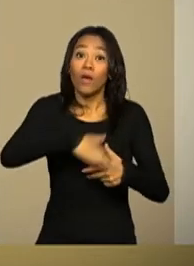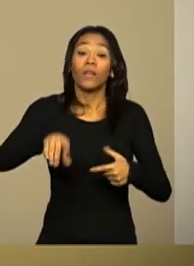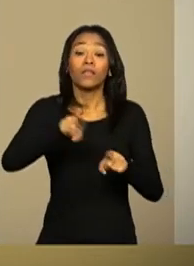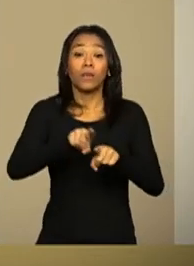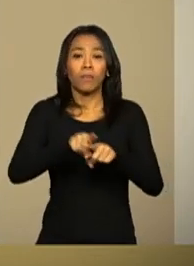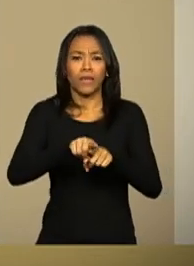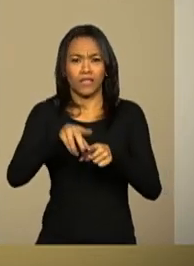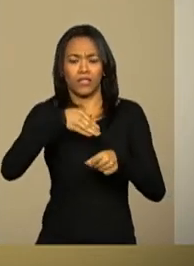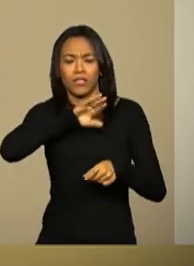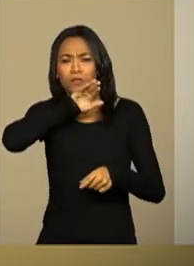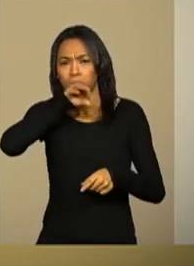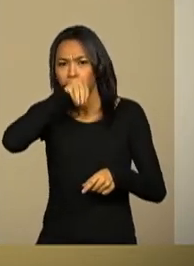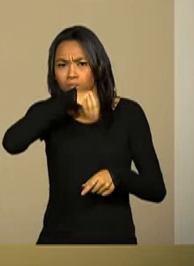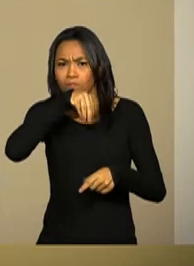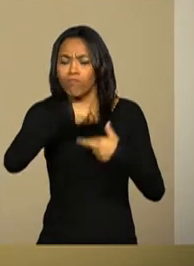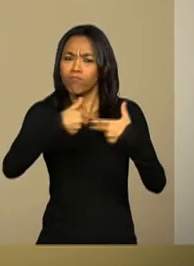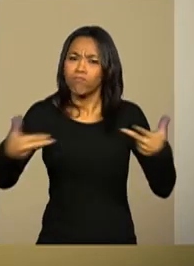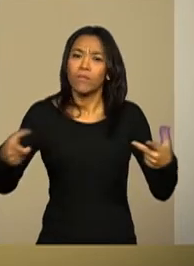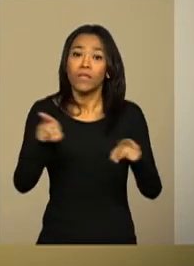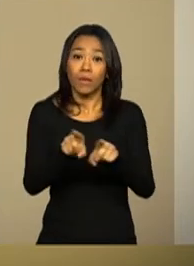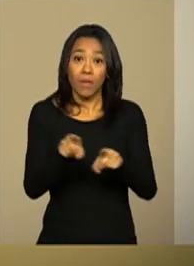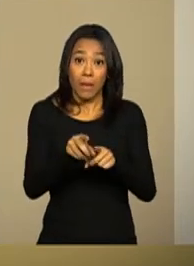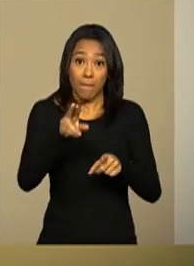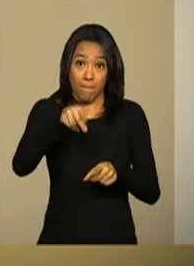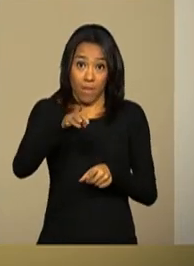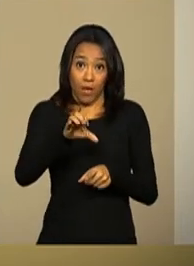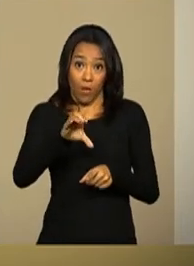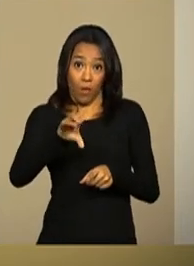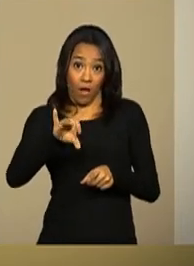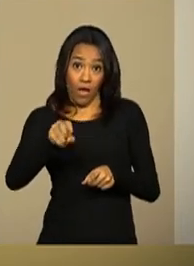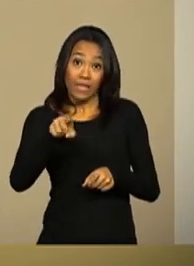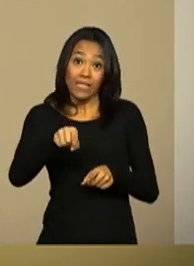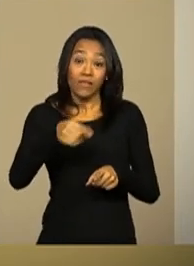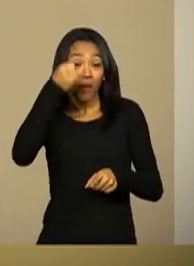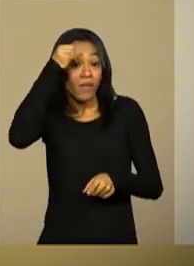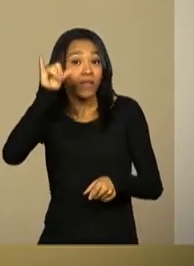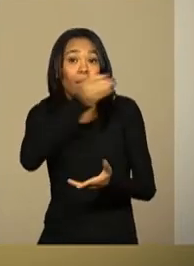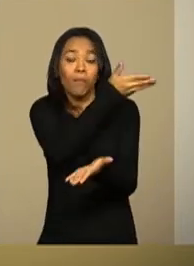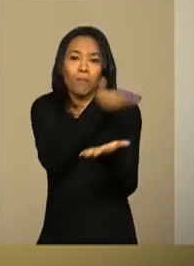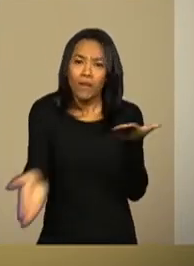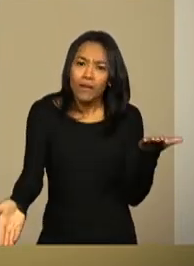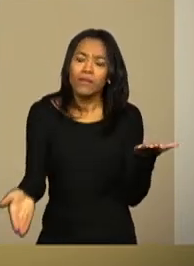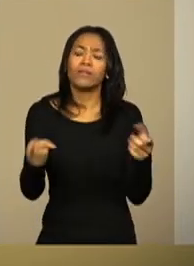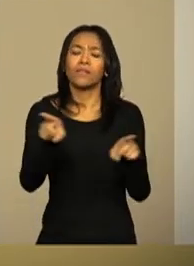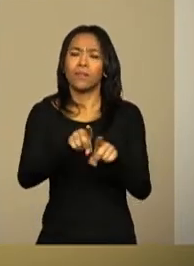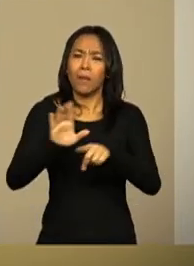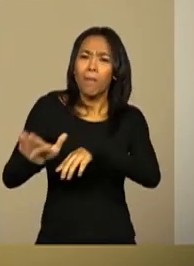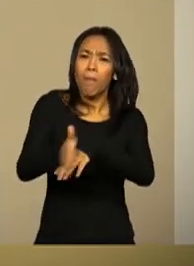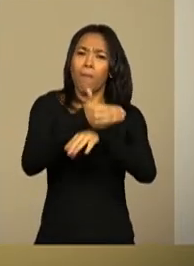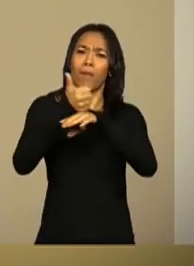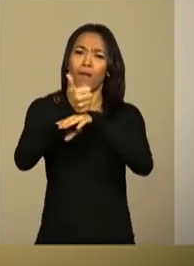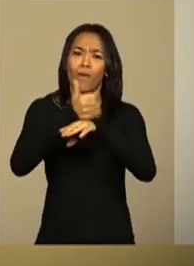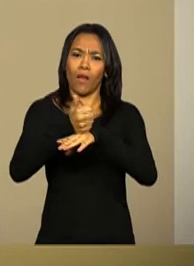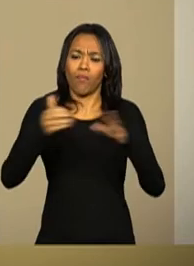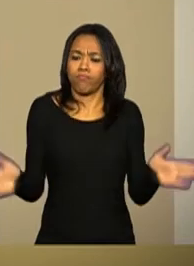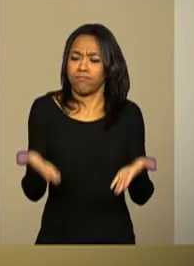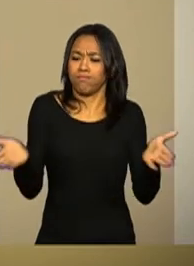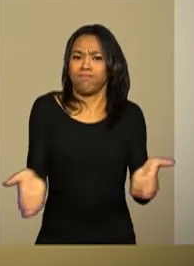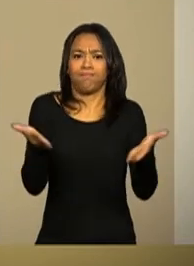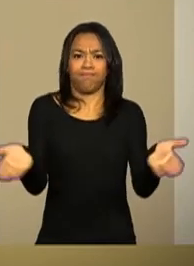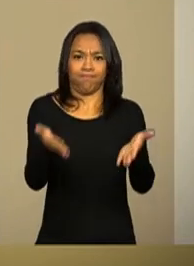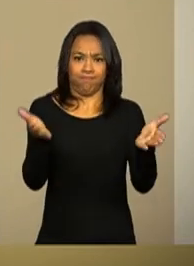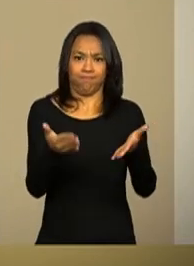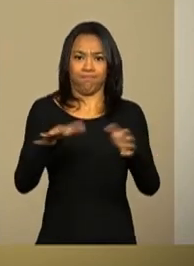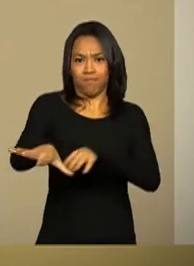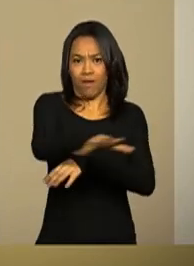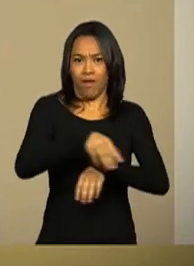e da pecuária leiteira isso é importante para evitar perdas e melhorar ainda mais a produtividade da nossa